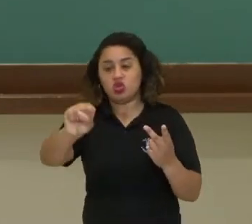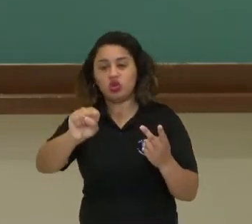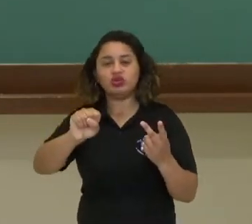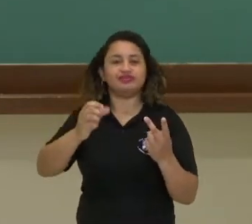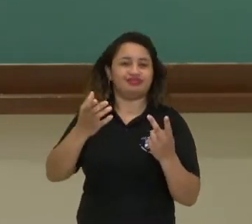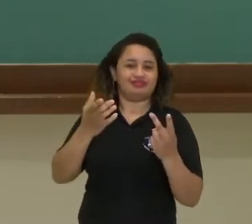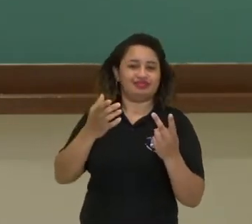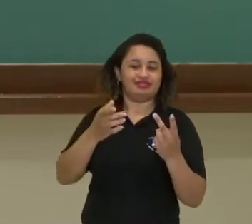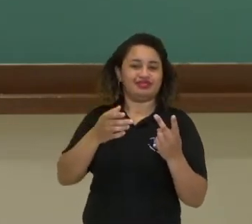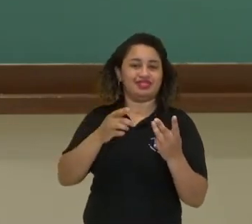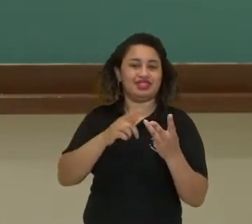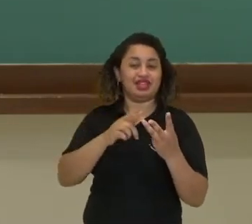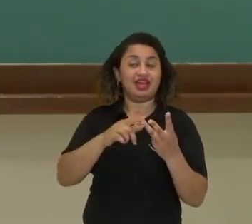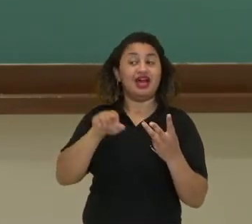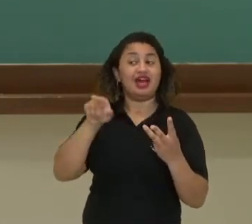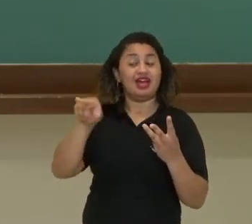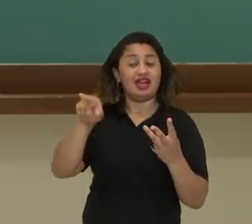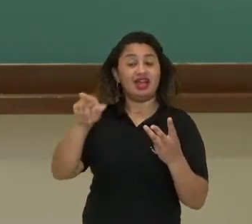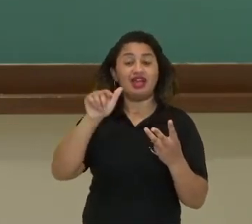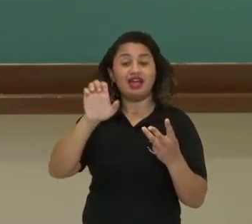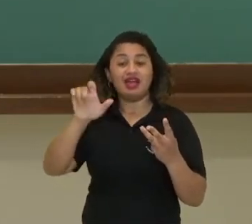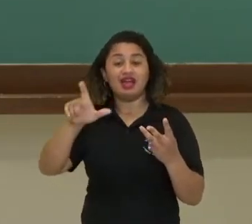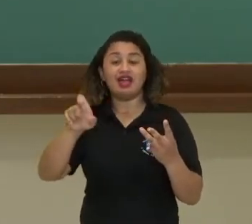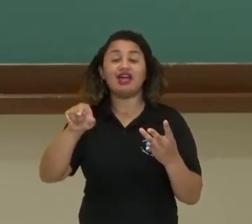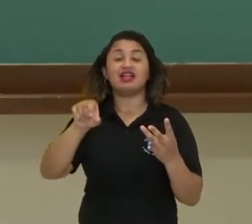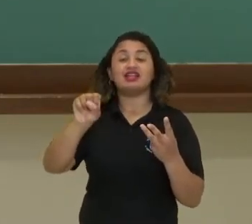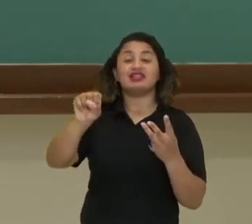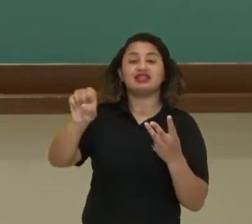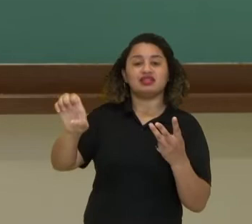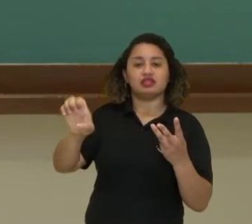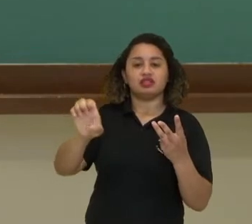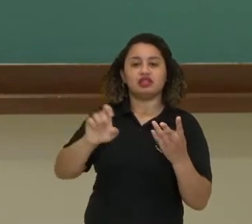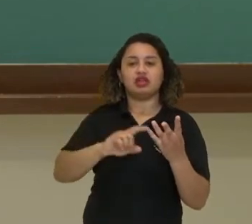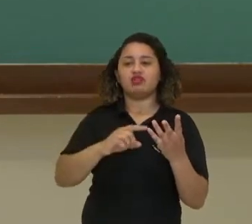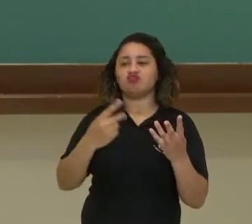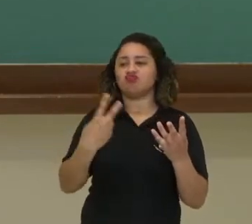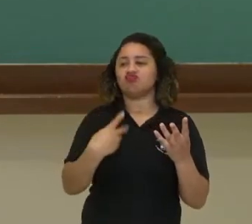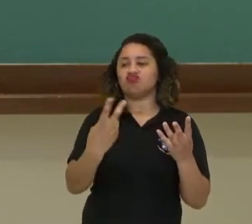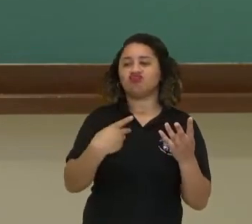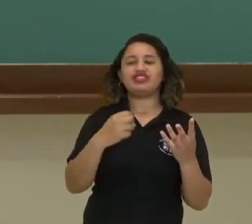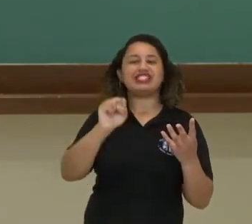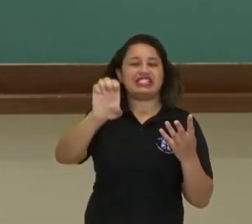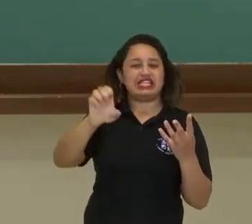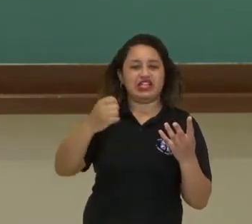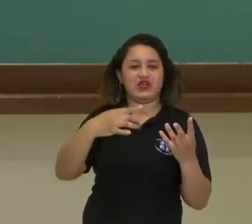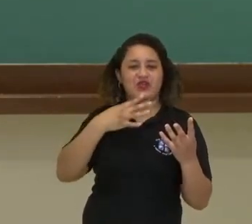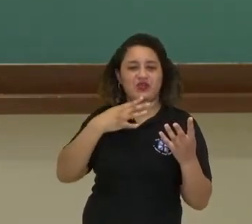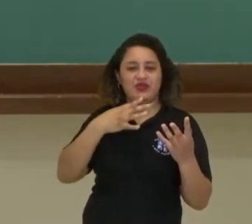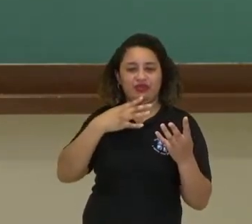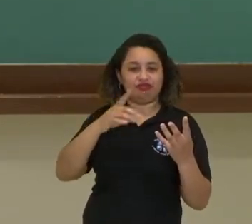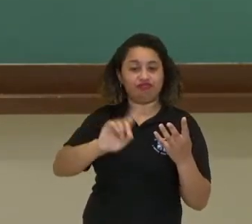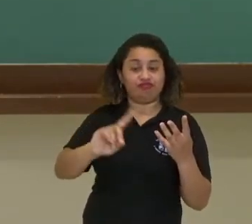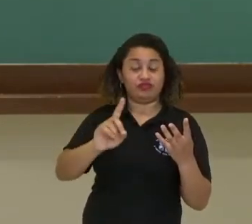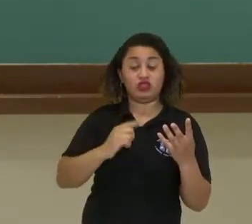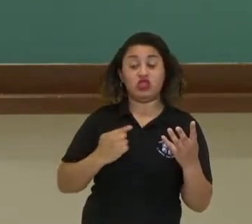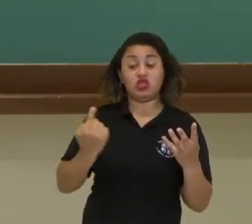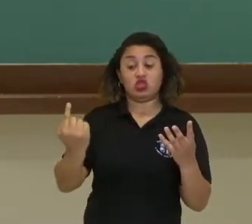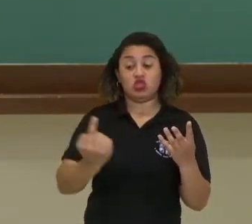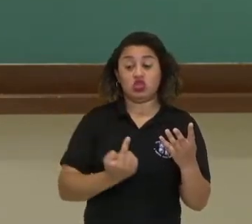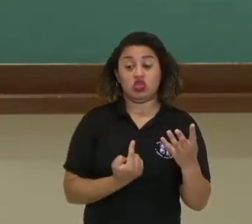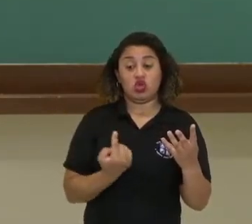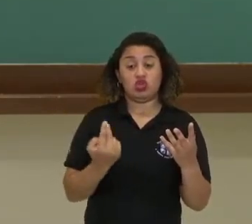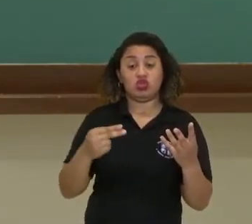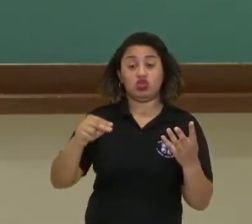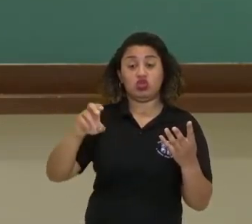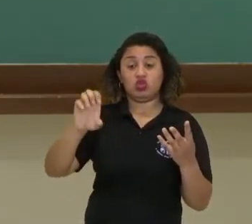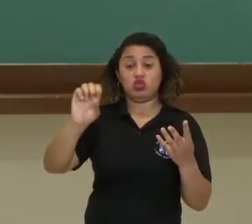machucamos e a gente se conheceu não nós nos conhecemos ok